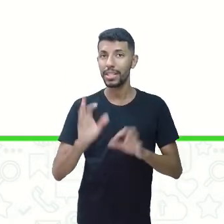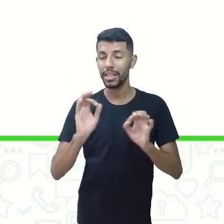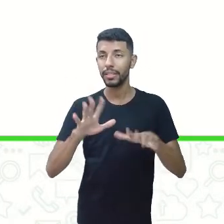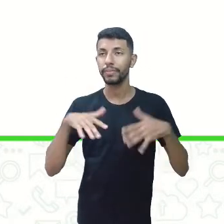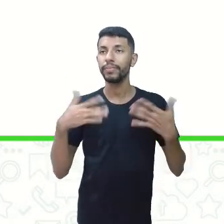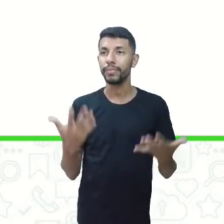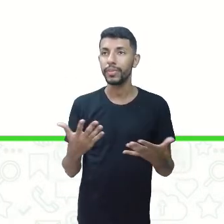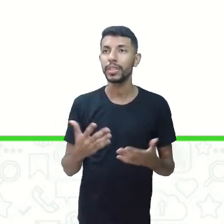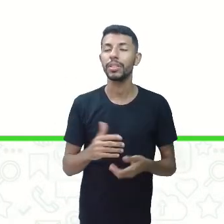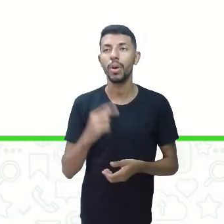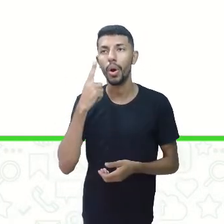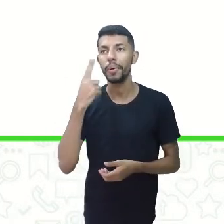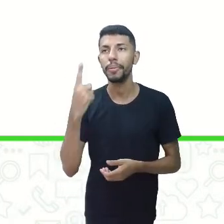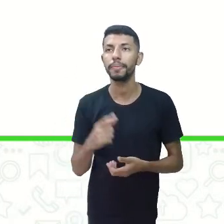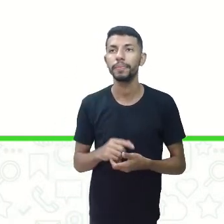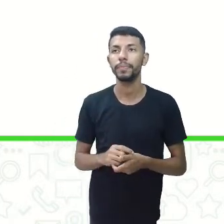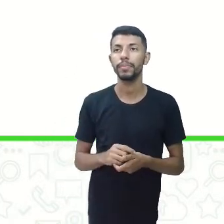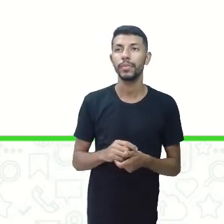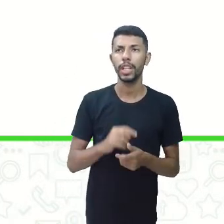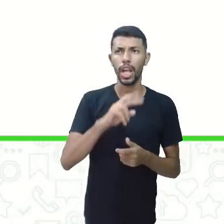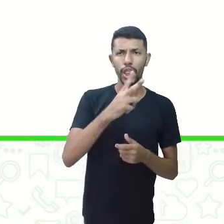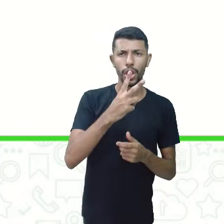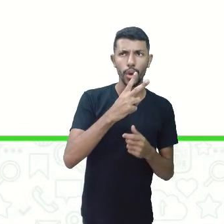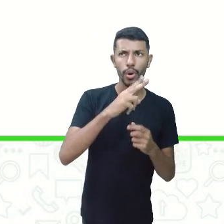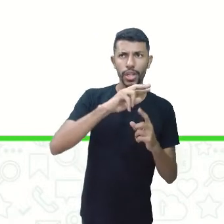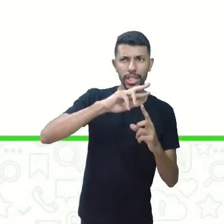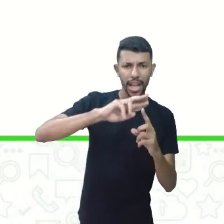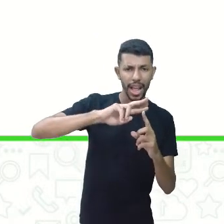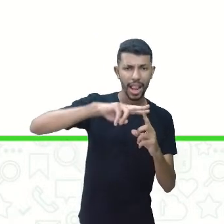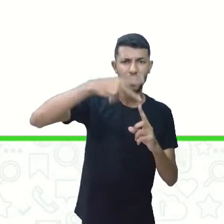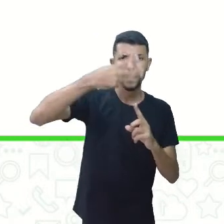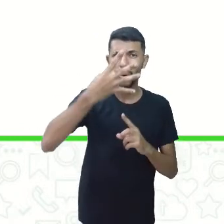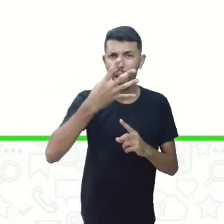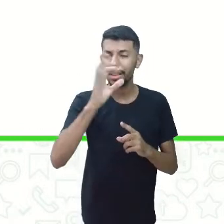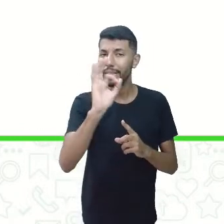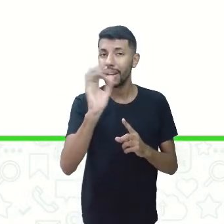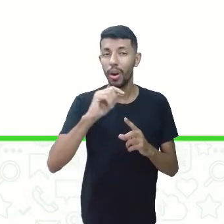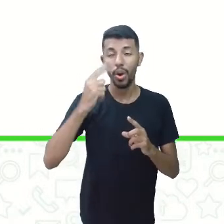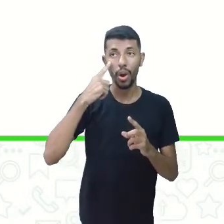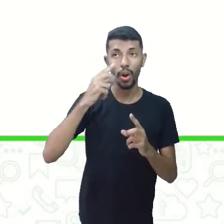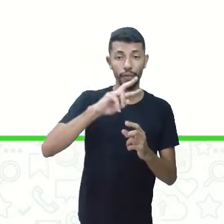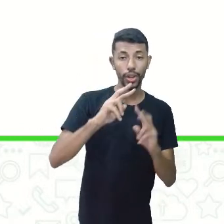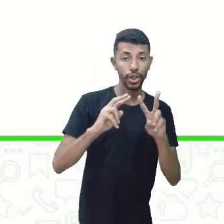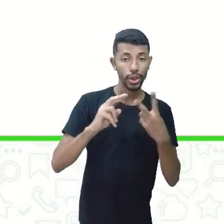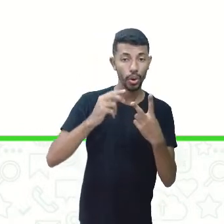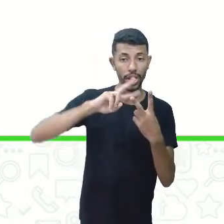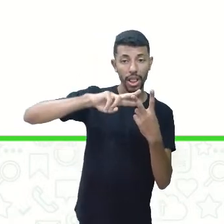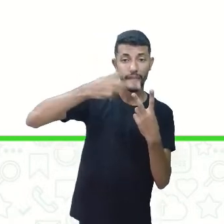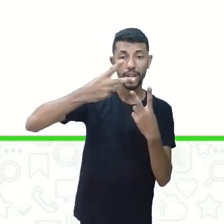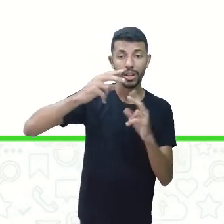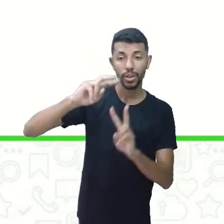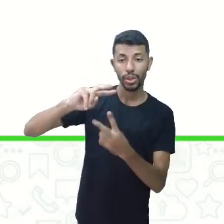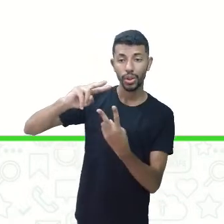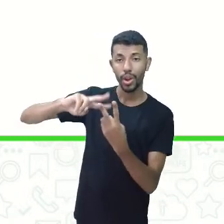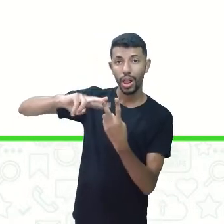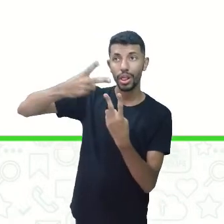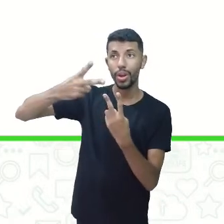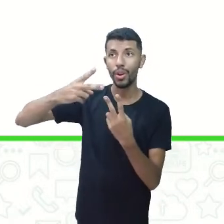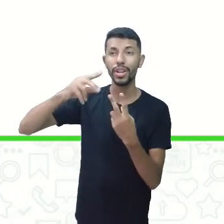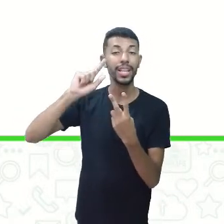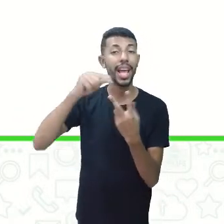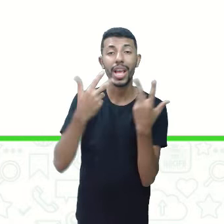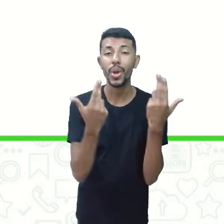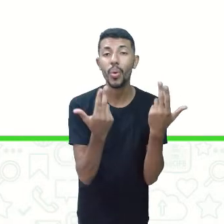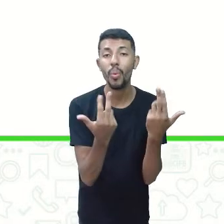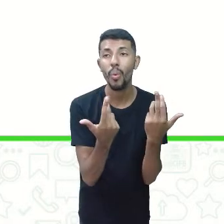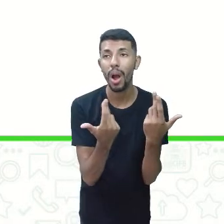colocar 2 elevado à quarta potência, ele colocou 2 elevado à segunda potência, vezes 2 elevado à segunda potência, que é a mesma